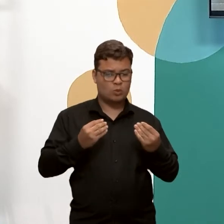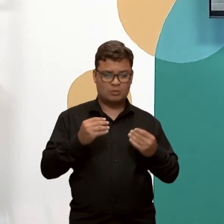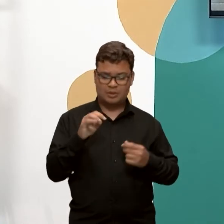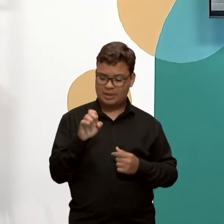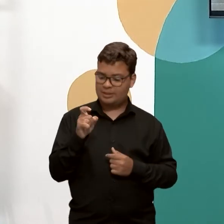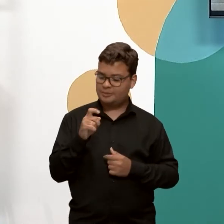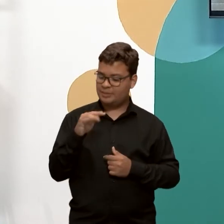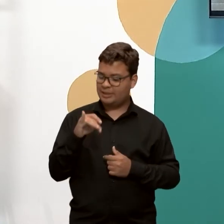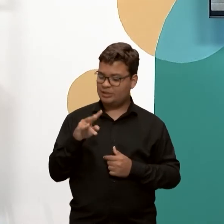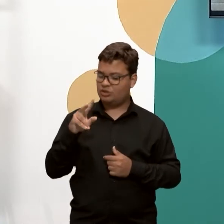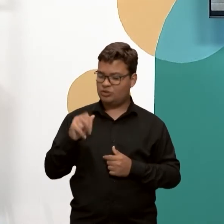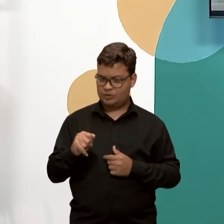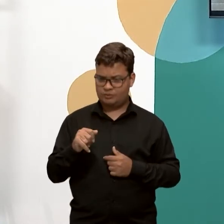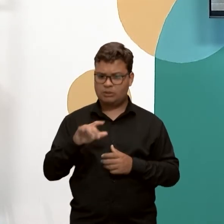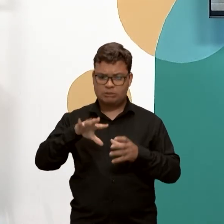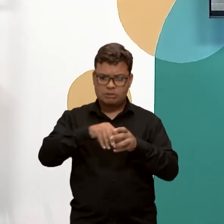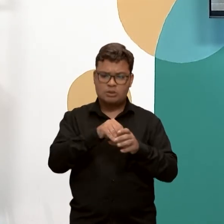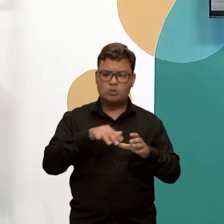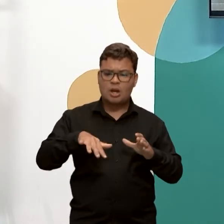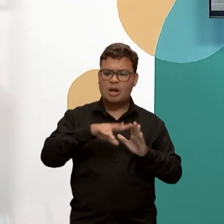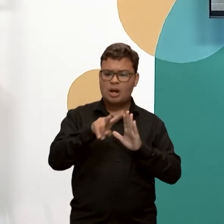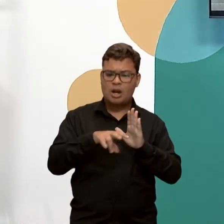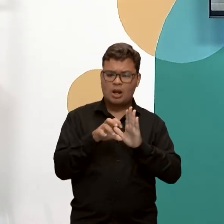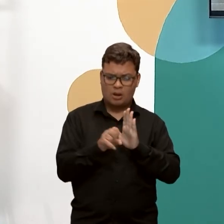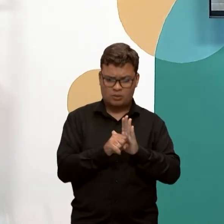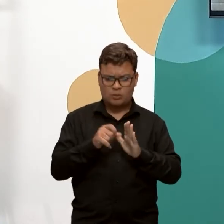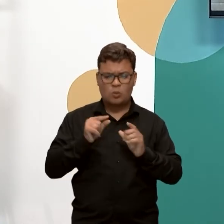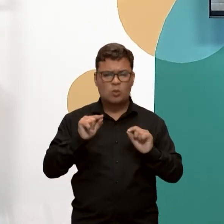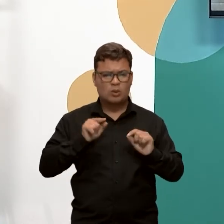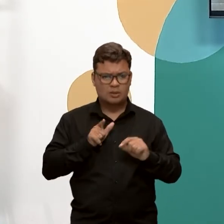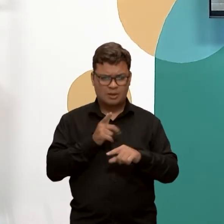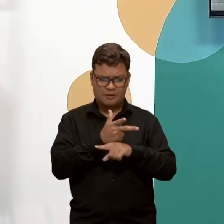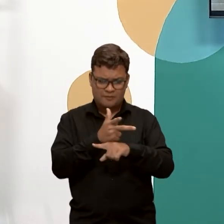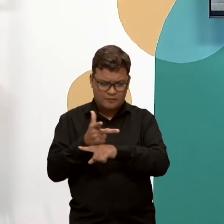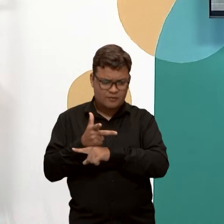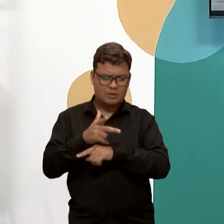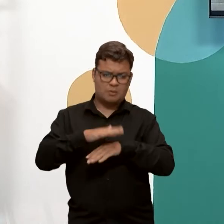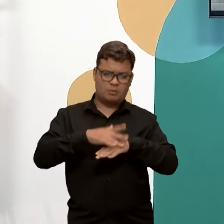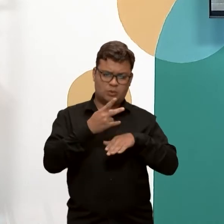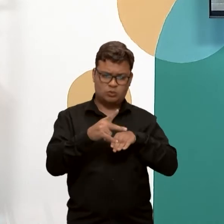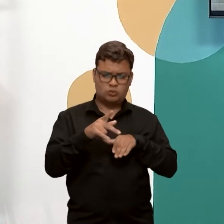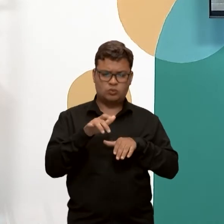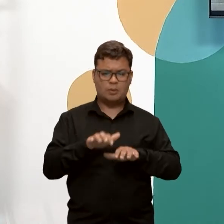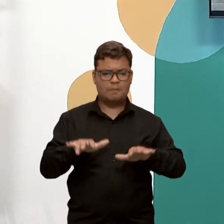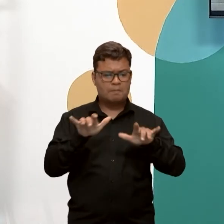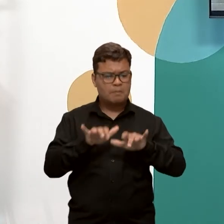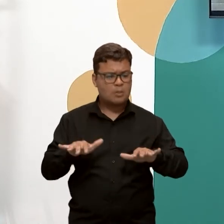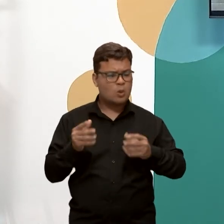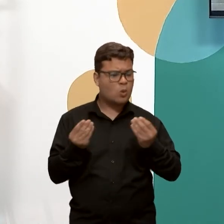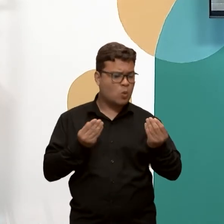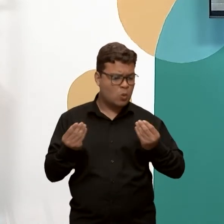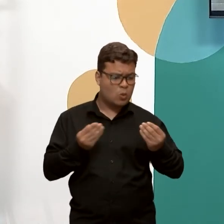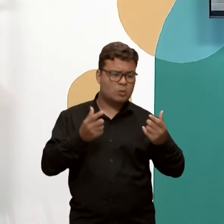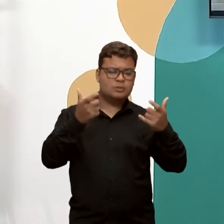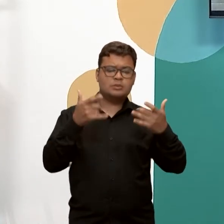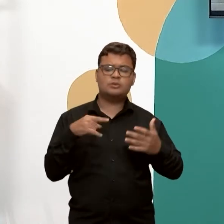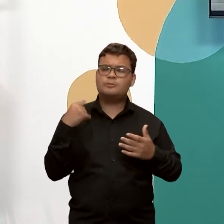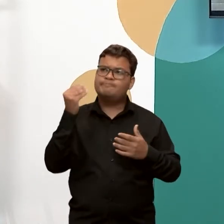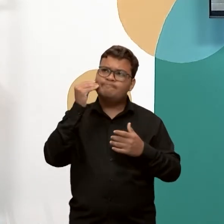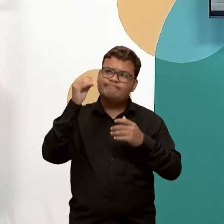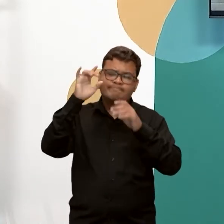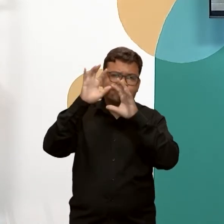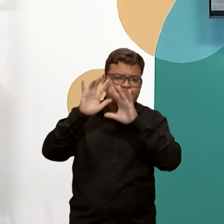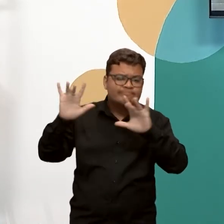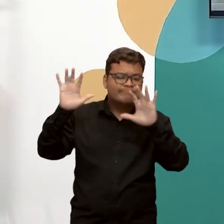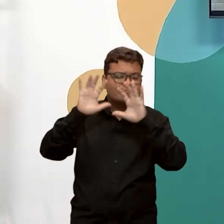categoria audiovisual, então você fez um vídeo com uma peça composta por você ao piano. Explica pra gente tentar imaginar um